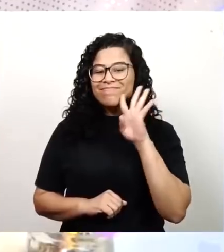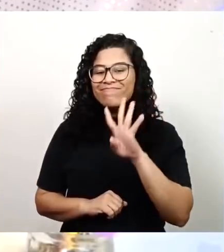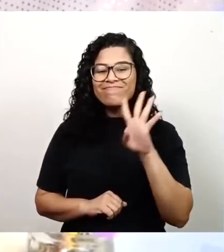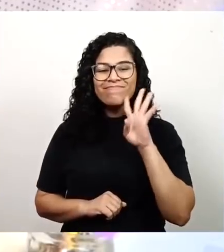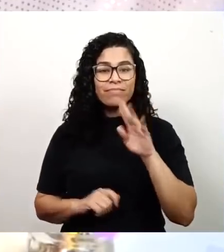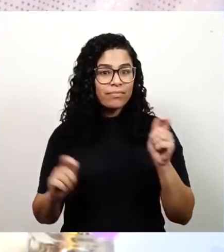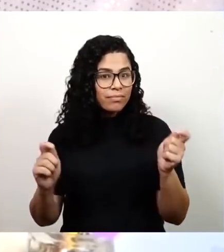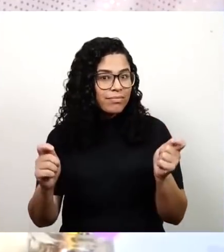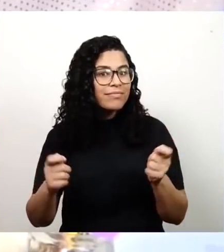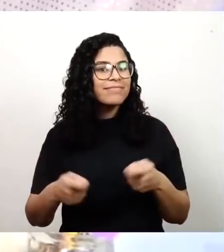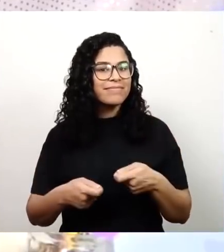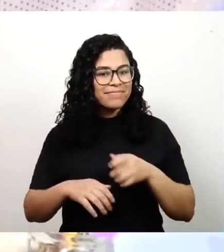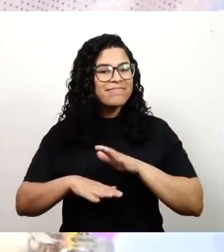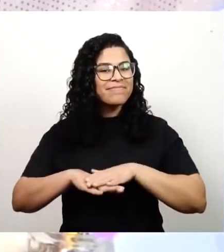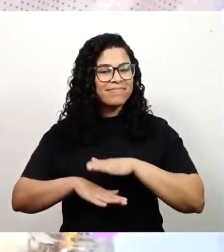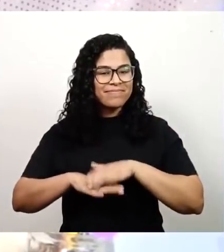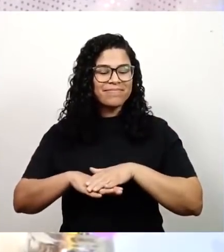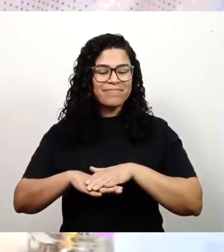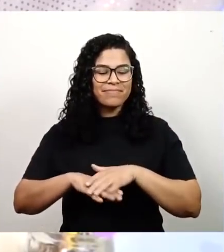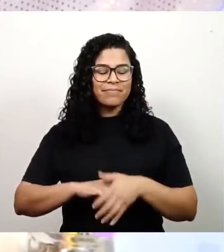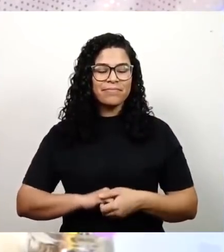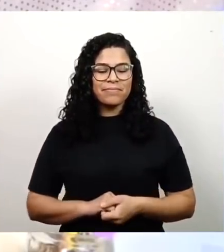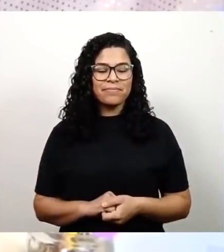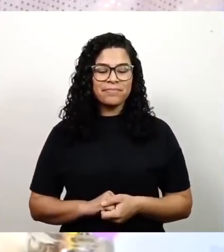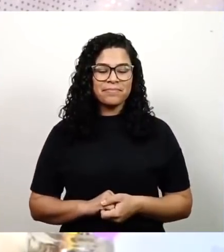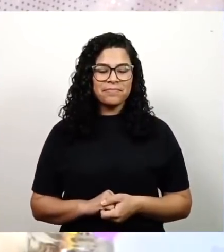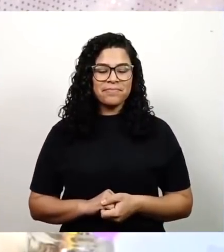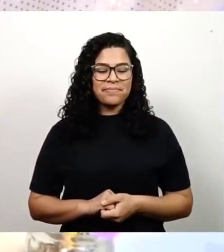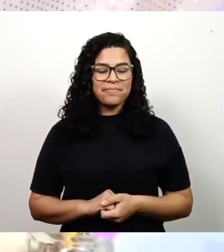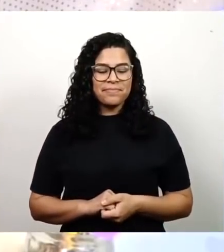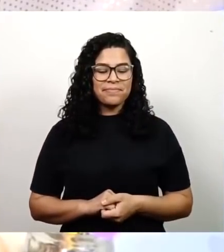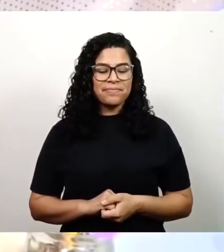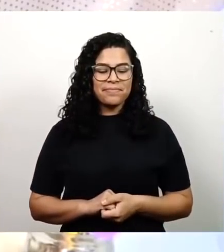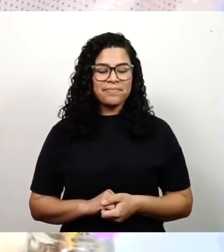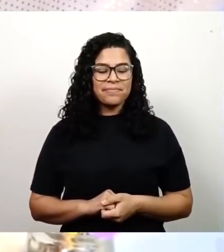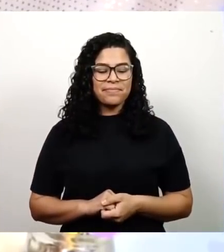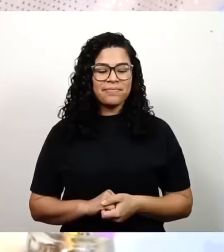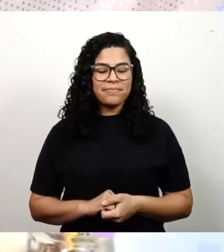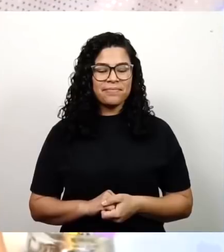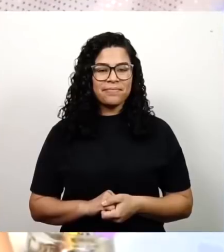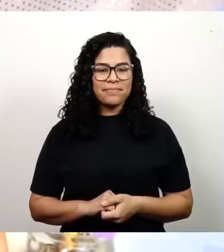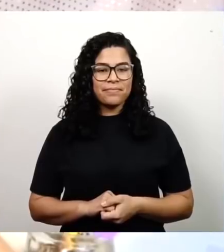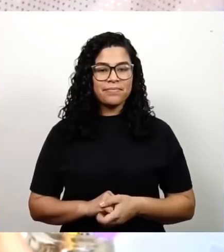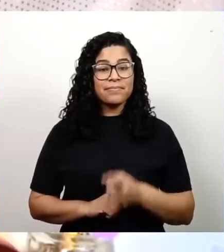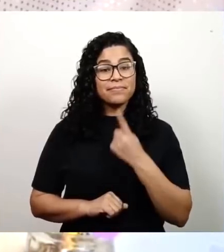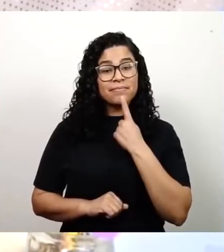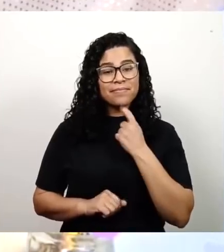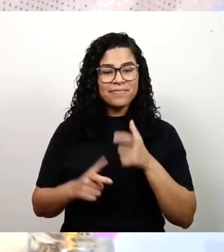Outra cor legal que dá para fazer, utilizando, então,